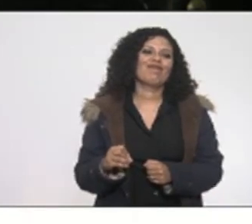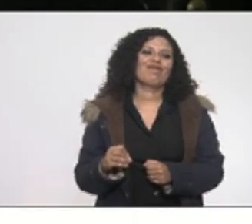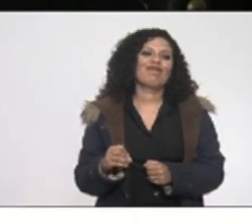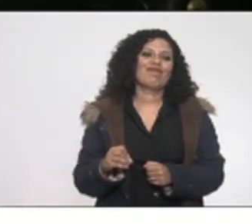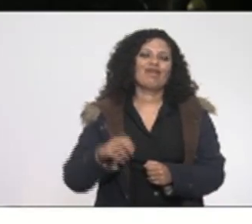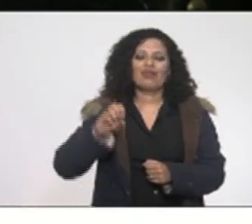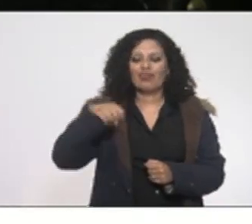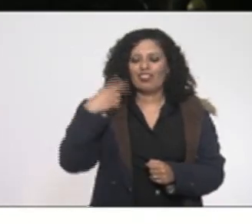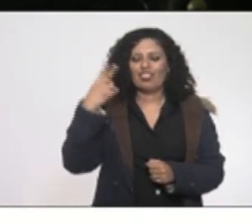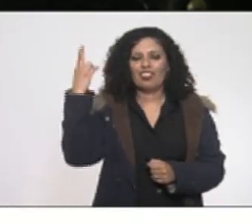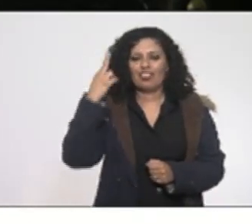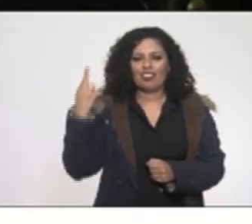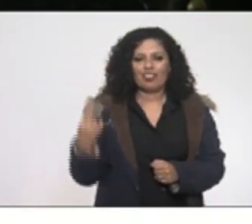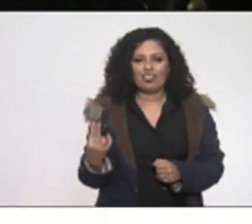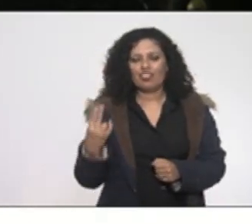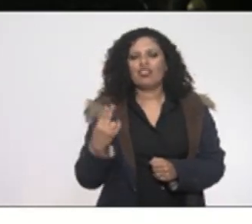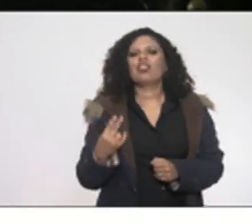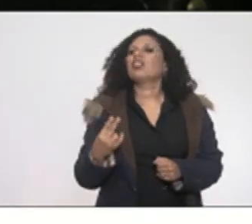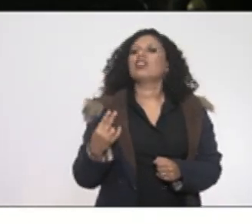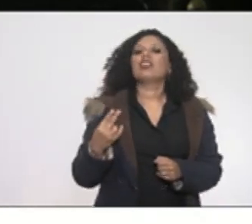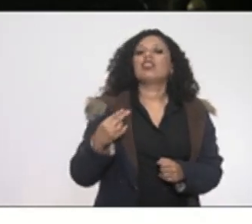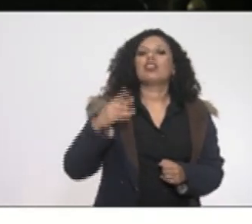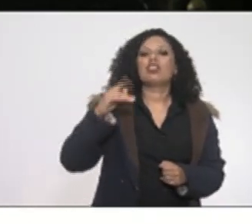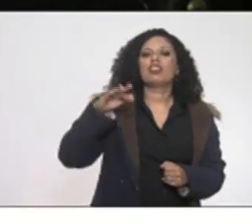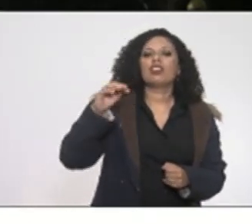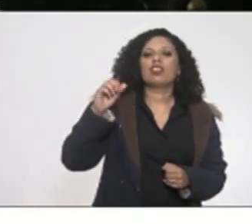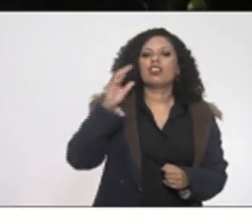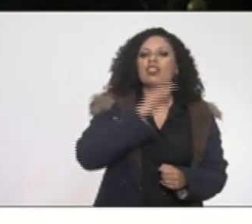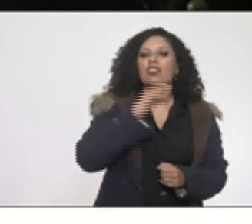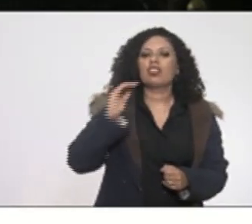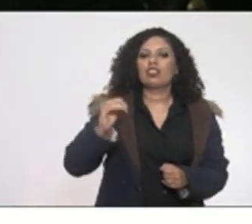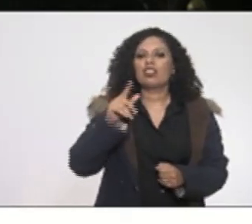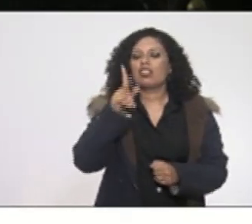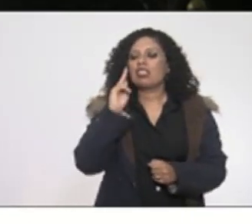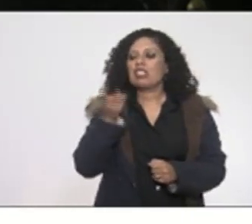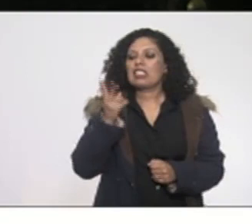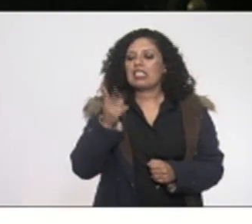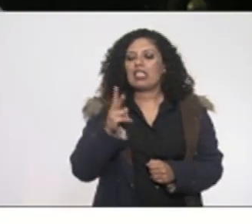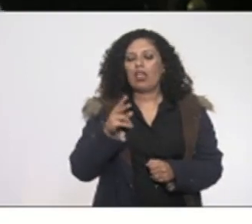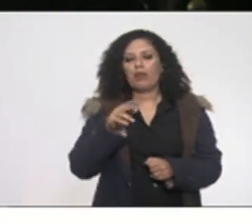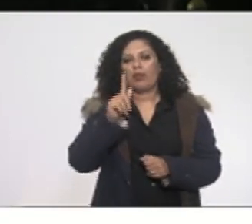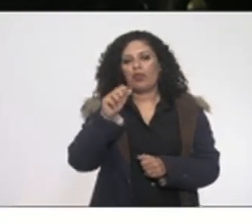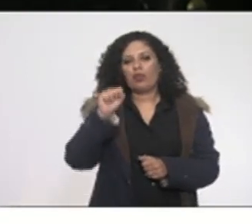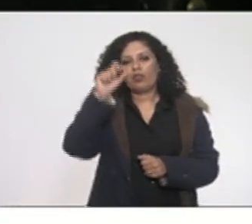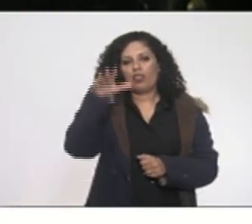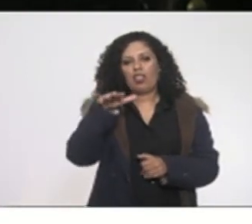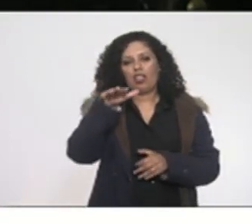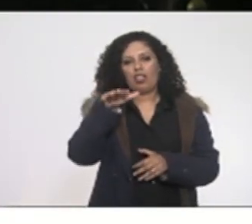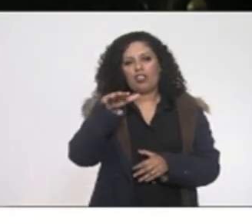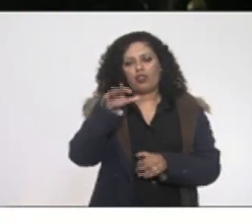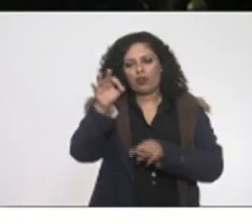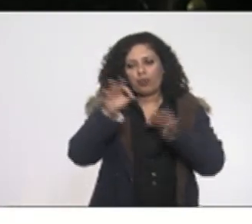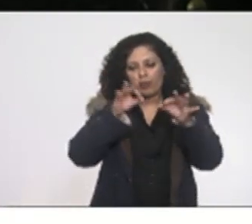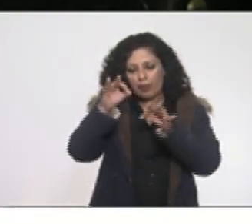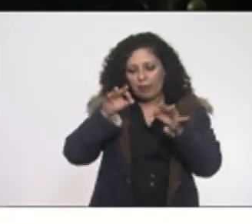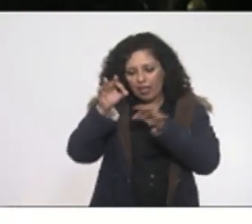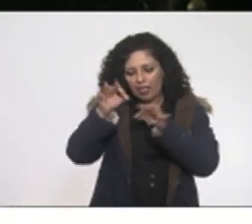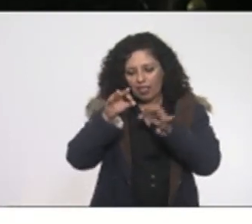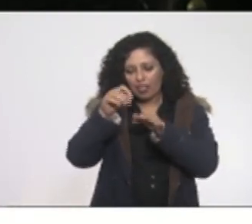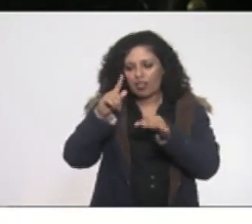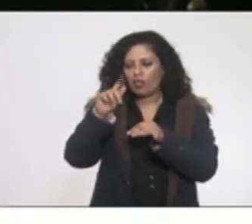vereador Chiquinho Grandão de Caxias. Caxias engarrafa o gás, quer dizer, coloca dentro do botijão para ser mais